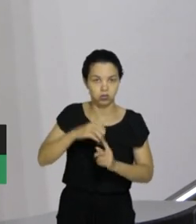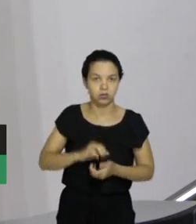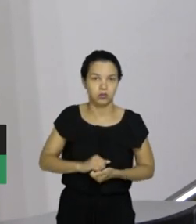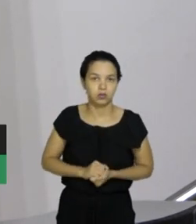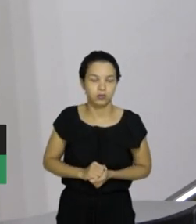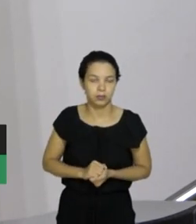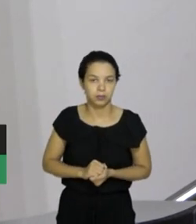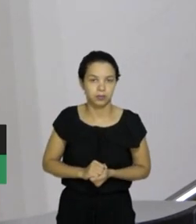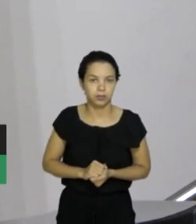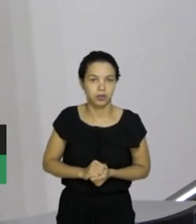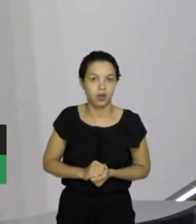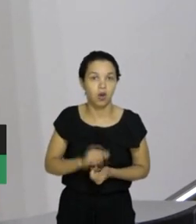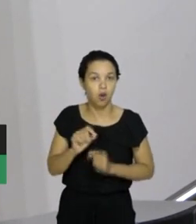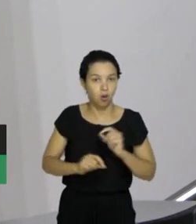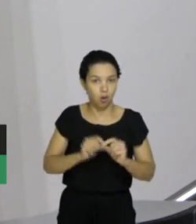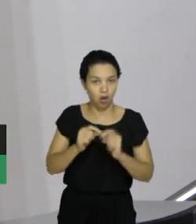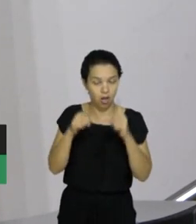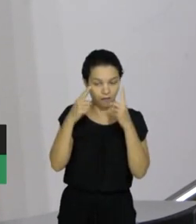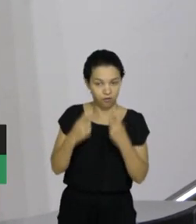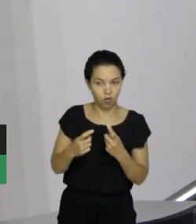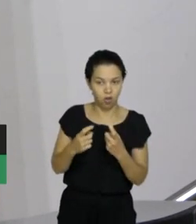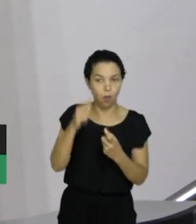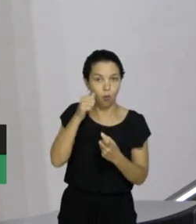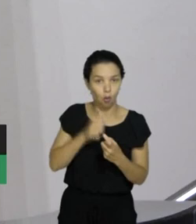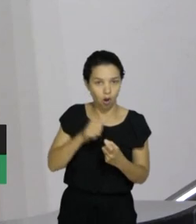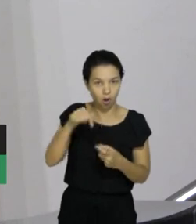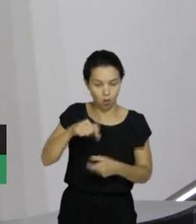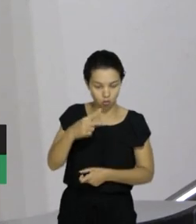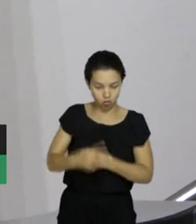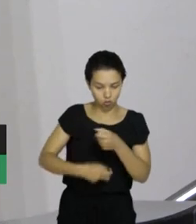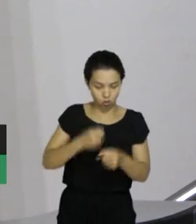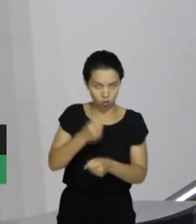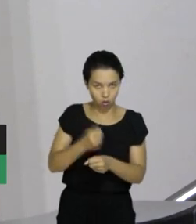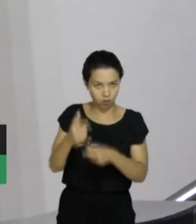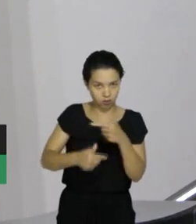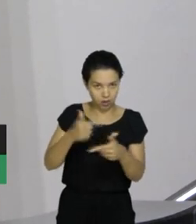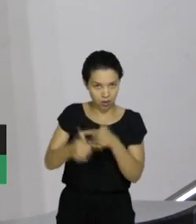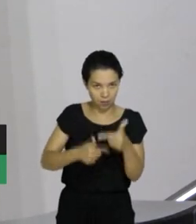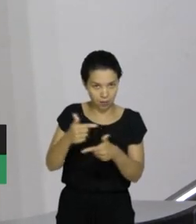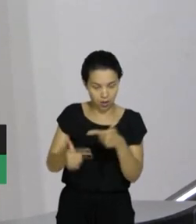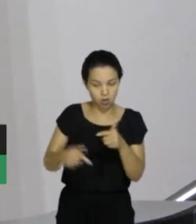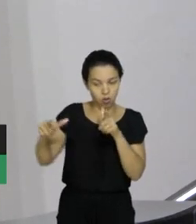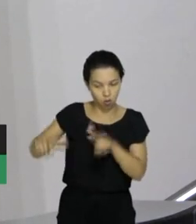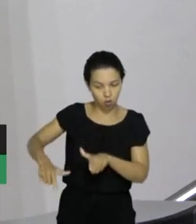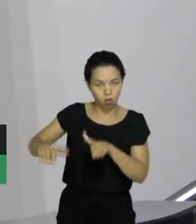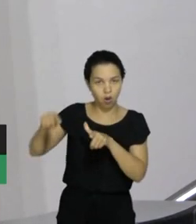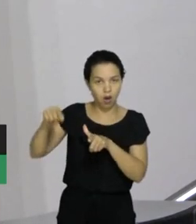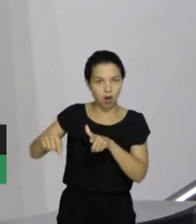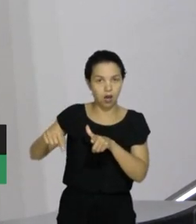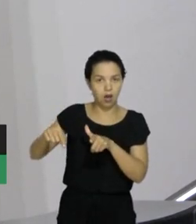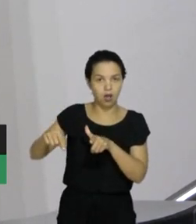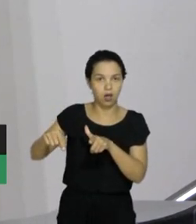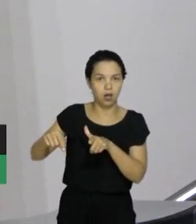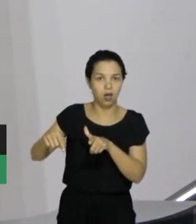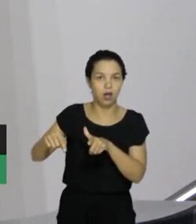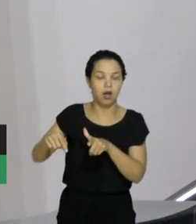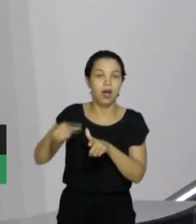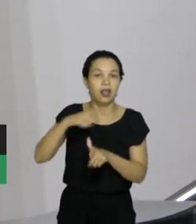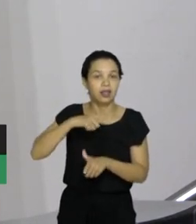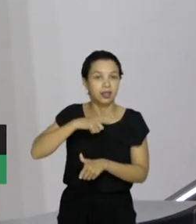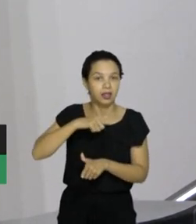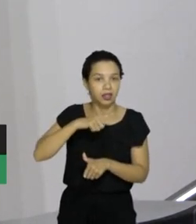contra mulher neste segundo ano de atuação a produção de uma série de